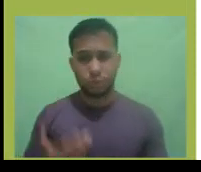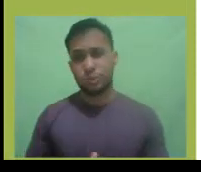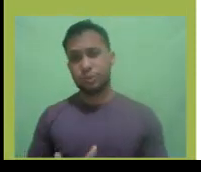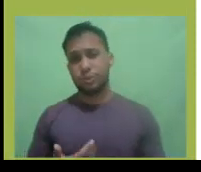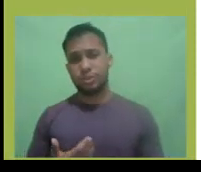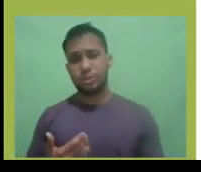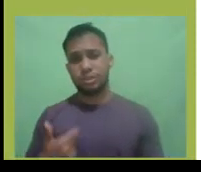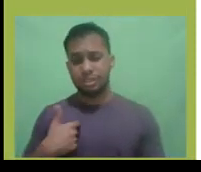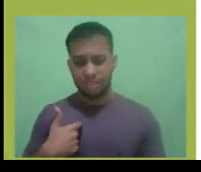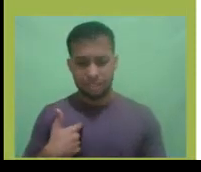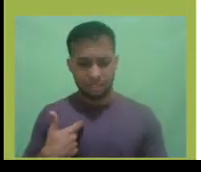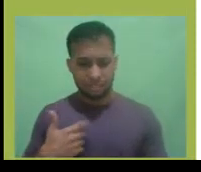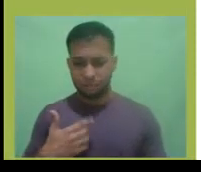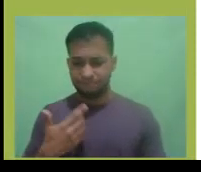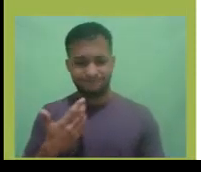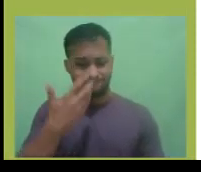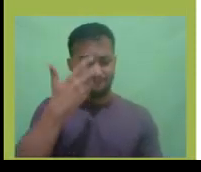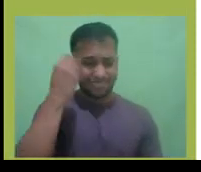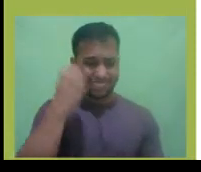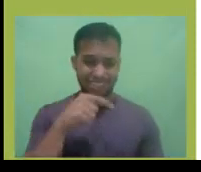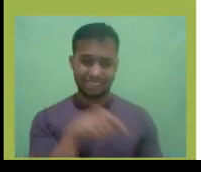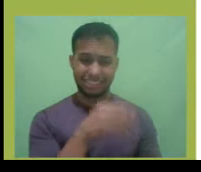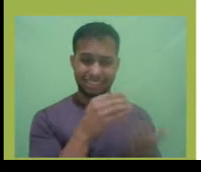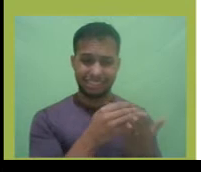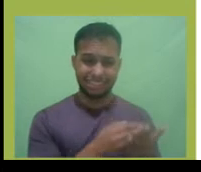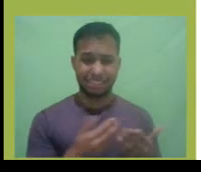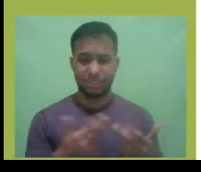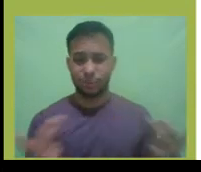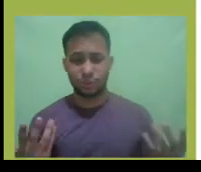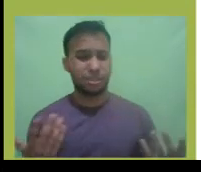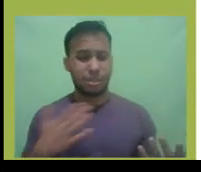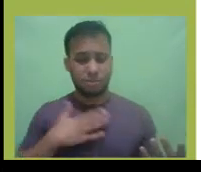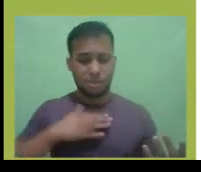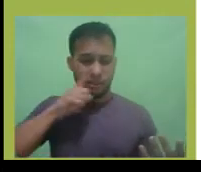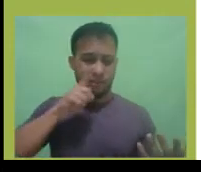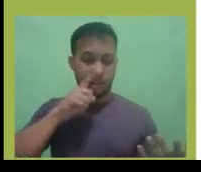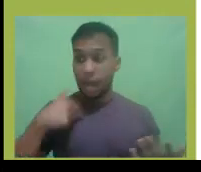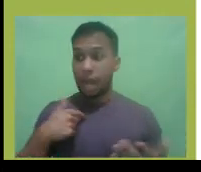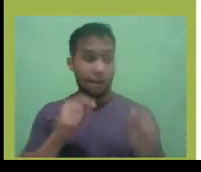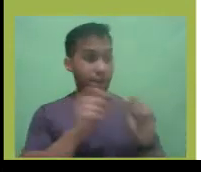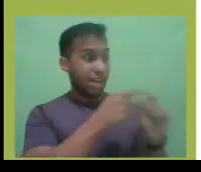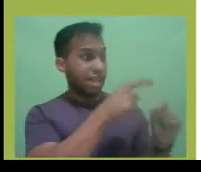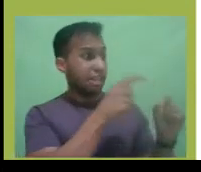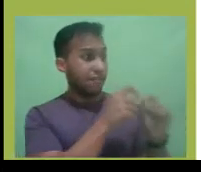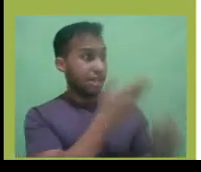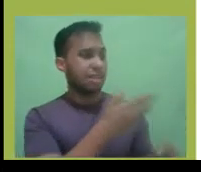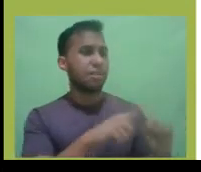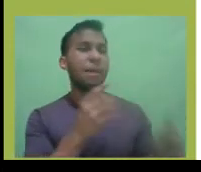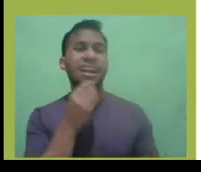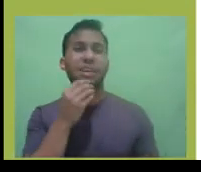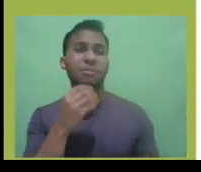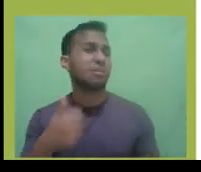os poréns que aconteceram no meio do caminho. Fizemos isso, mas não deu para fazer exatamente o que a gente queria por causa disso,